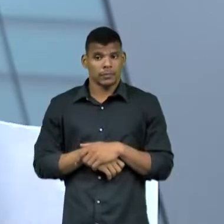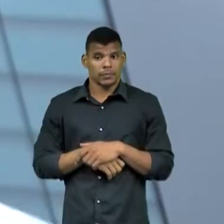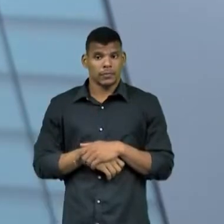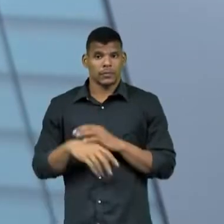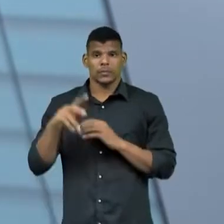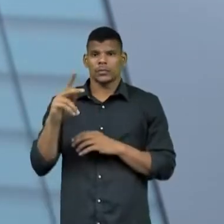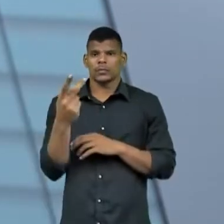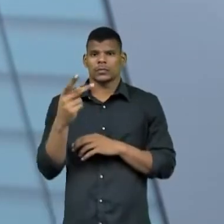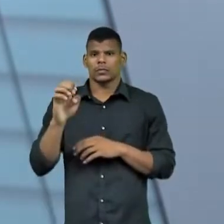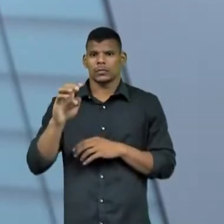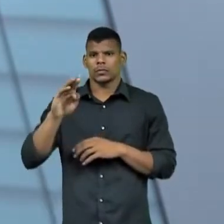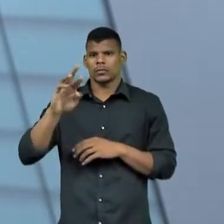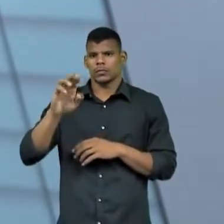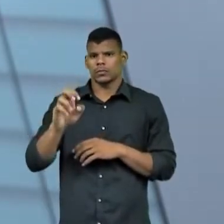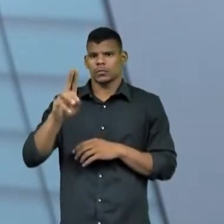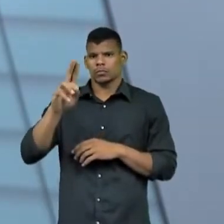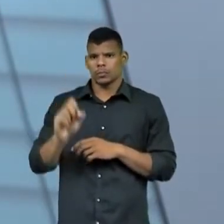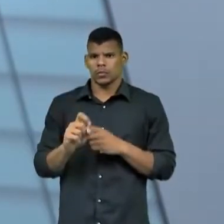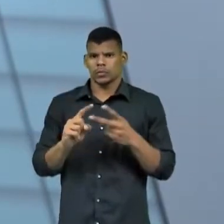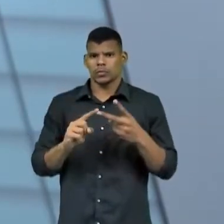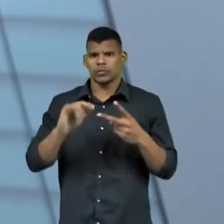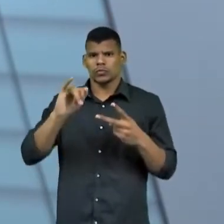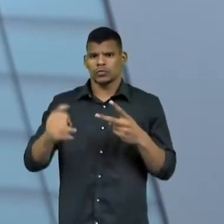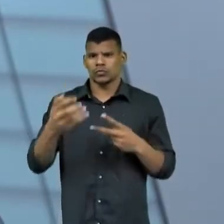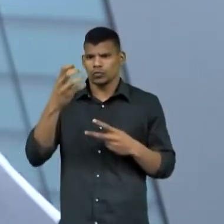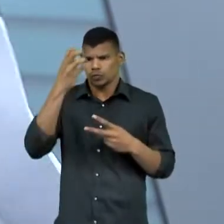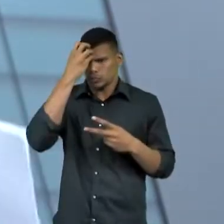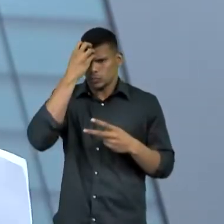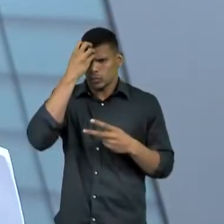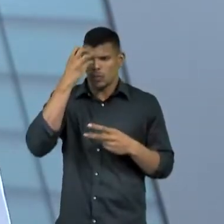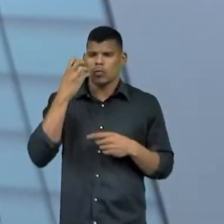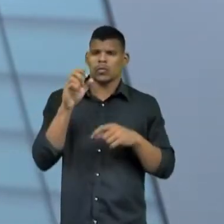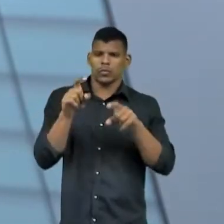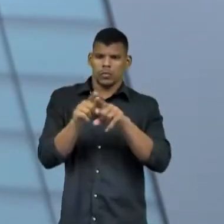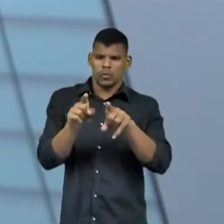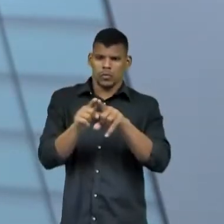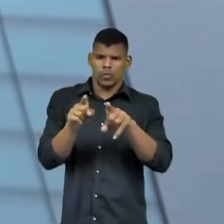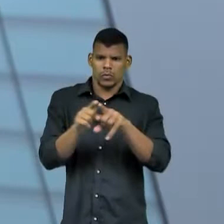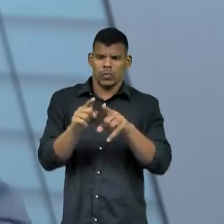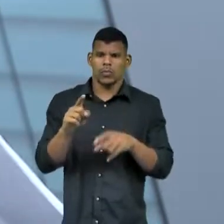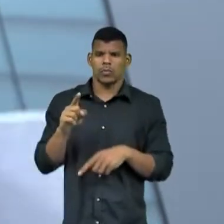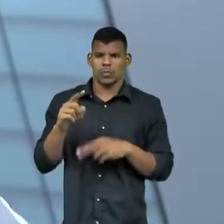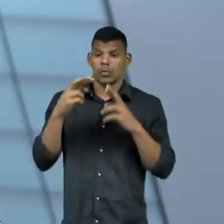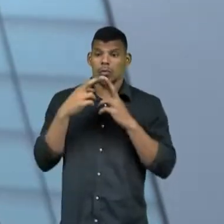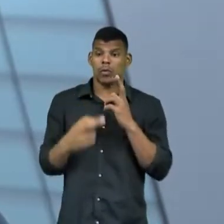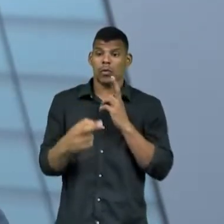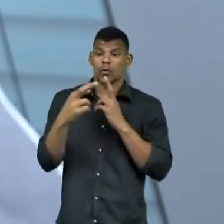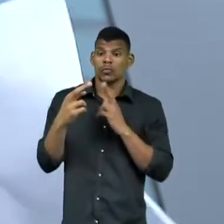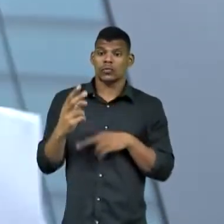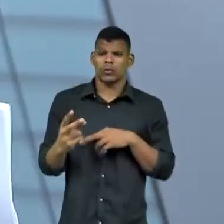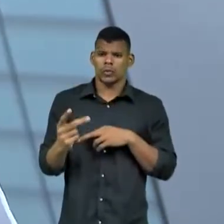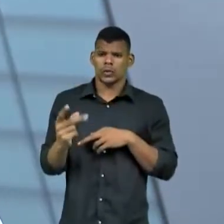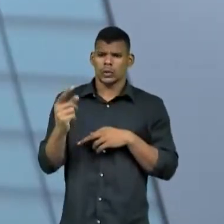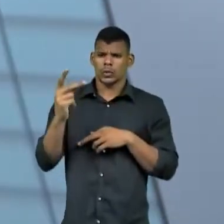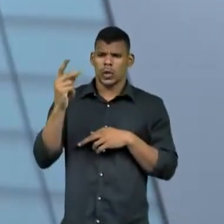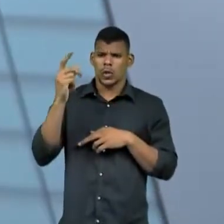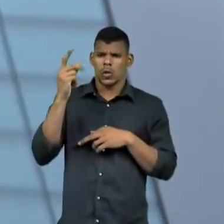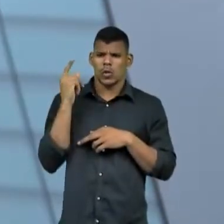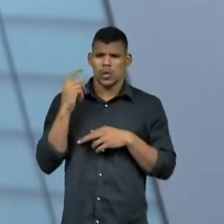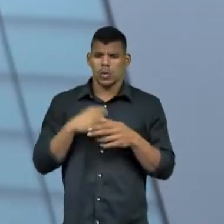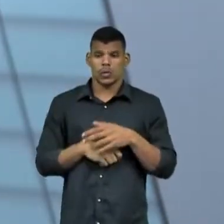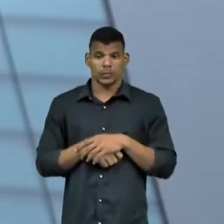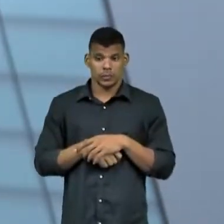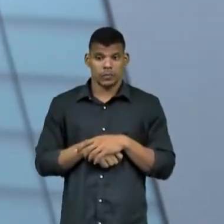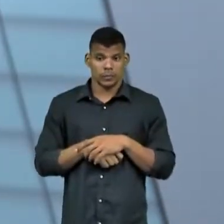Hebreus os judeus comemoram Páscoa né os adeptos do Judaísmo uma das religiões mais antigas da humanidade